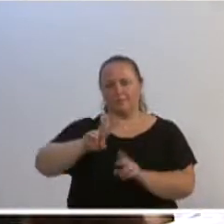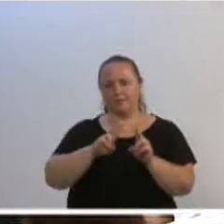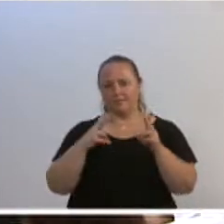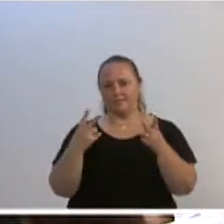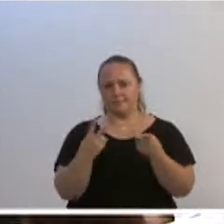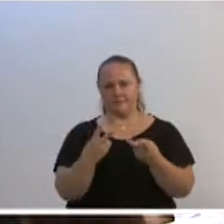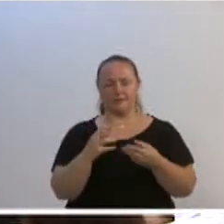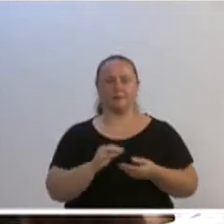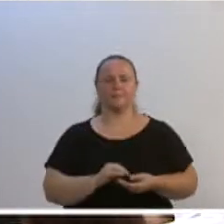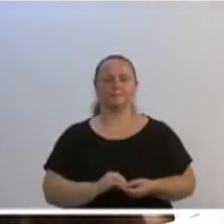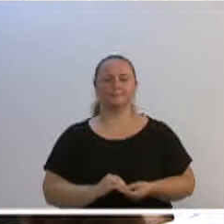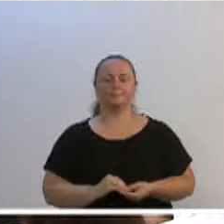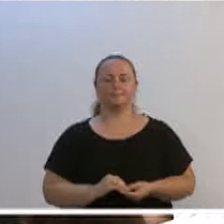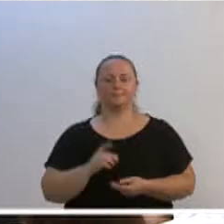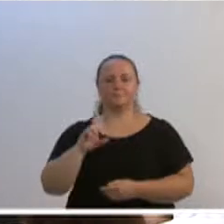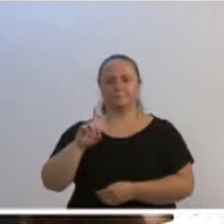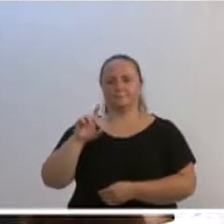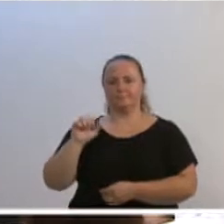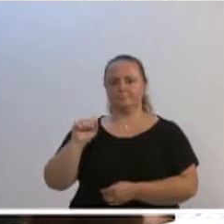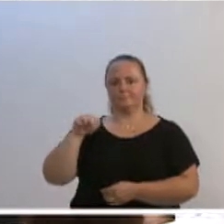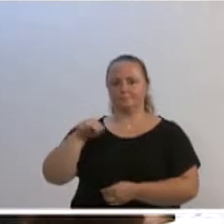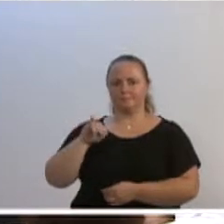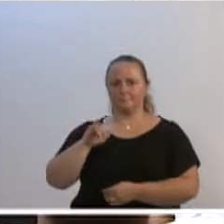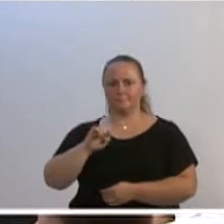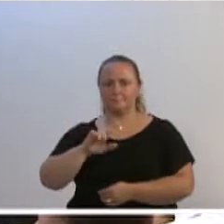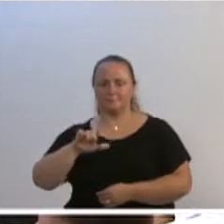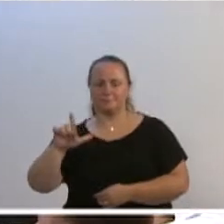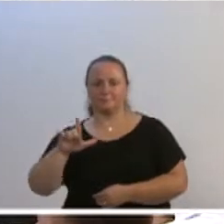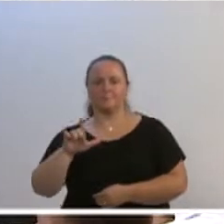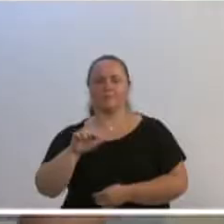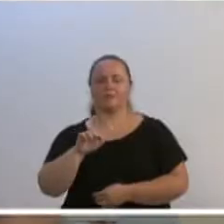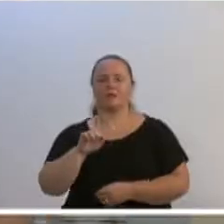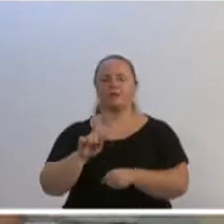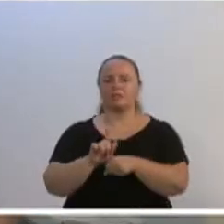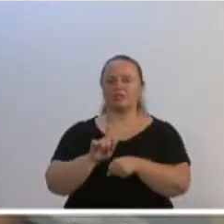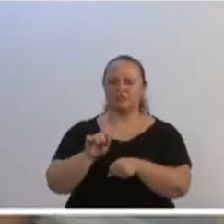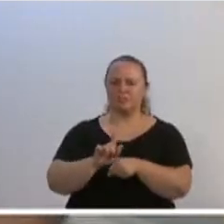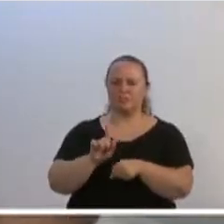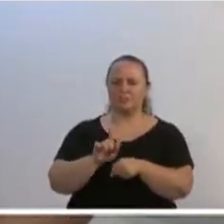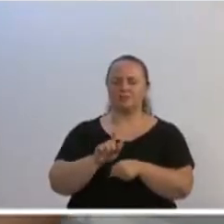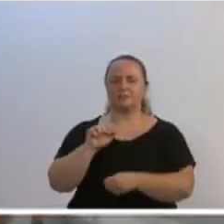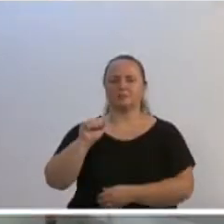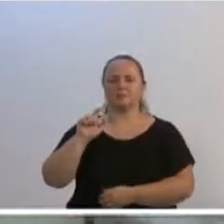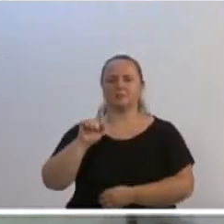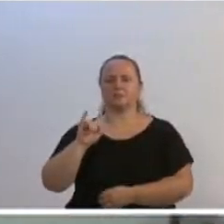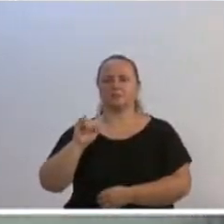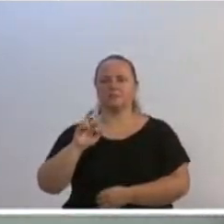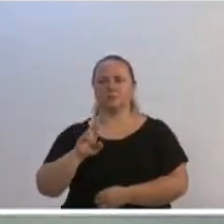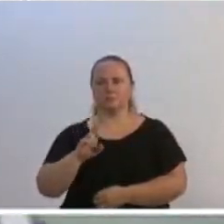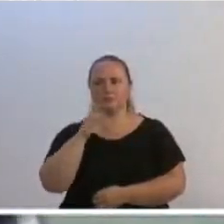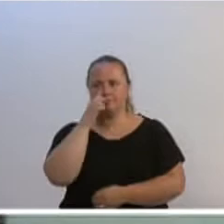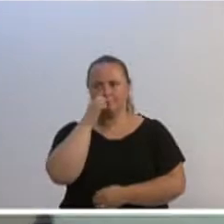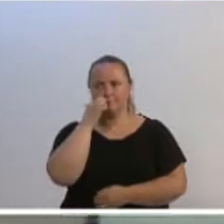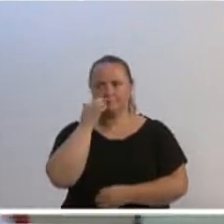Senhor Daniel Antônio Mazetti, gerente de regulação e transportes da AGIR.